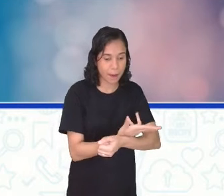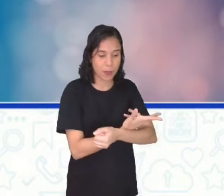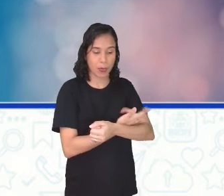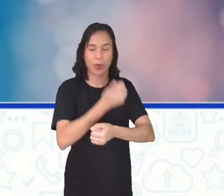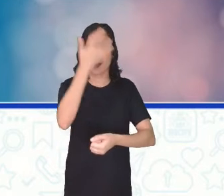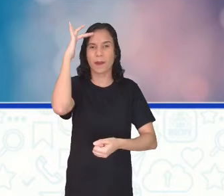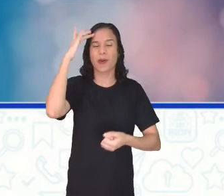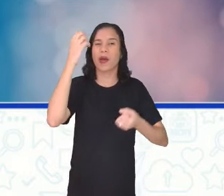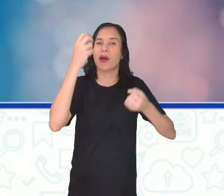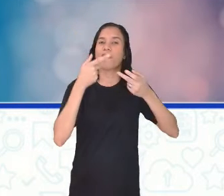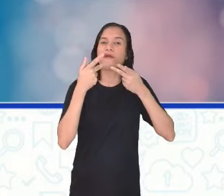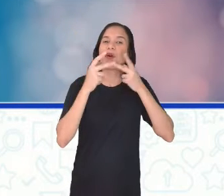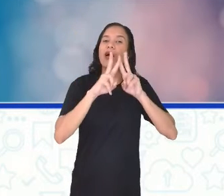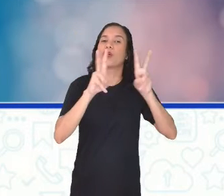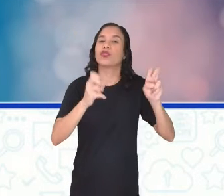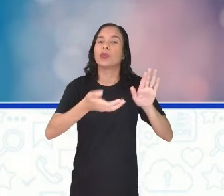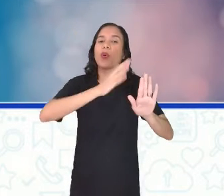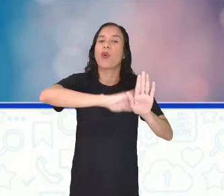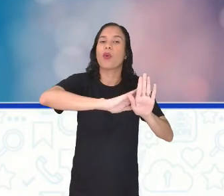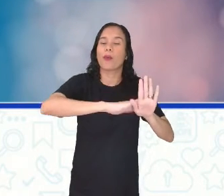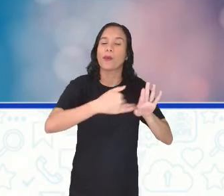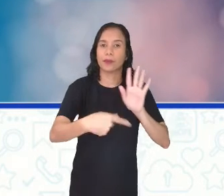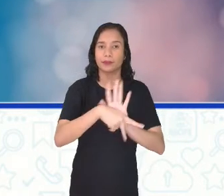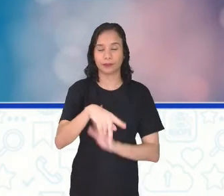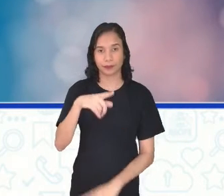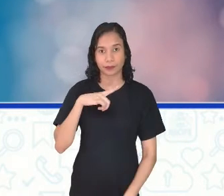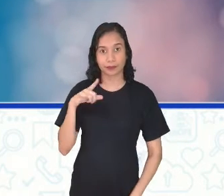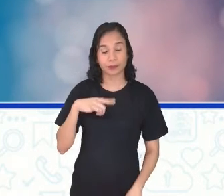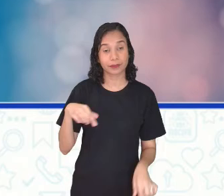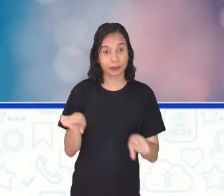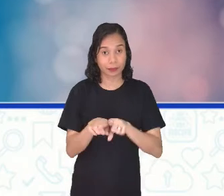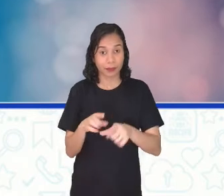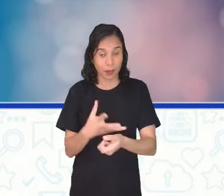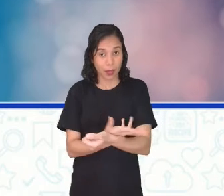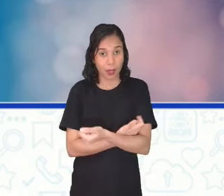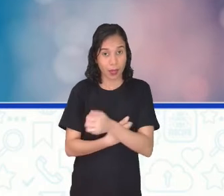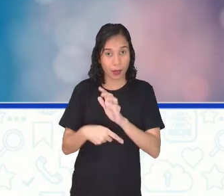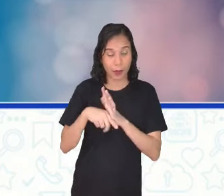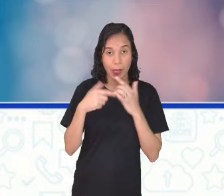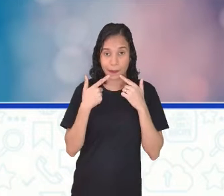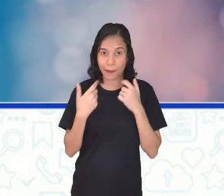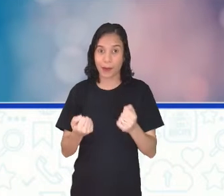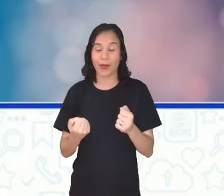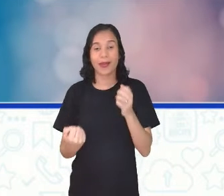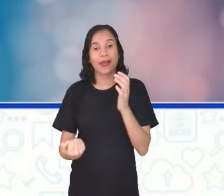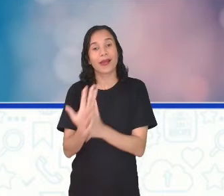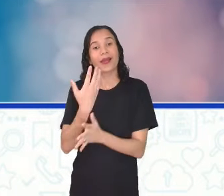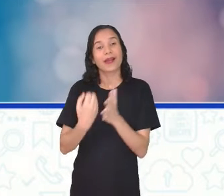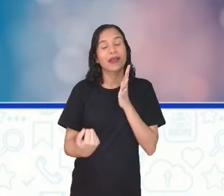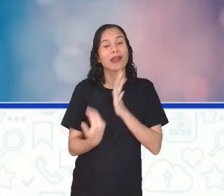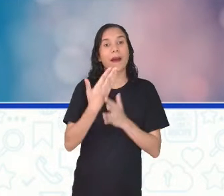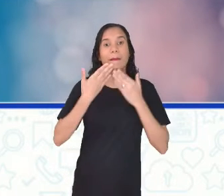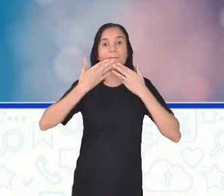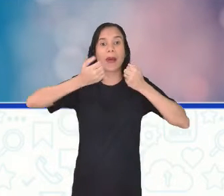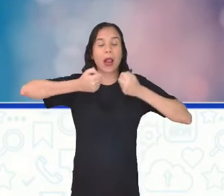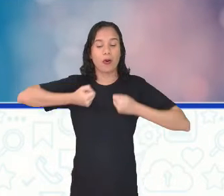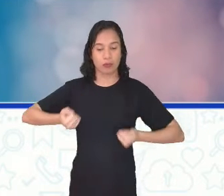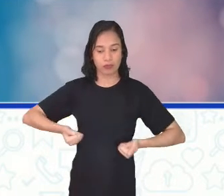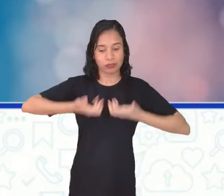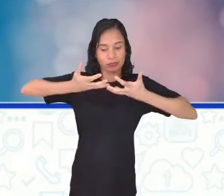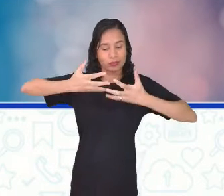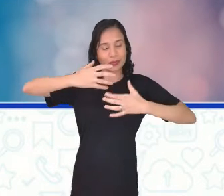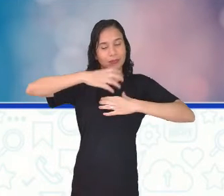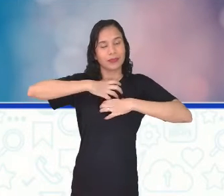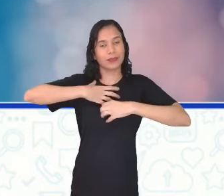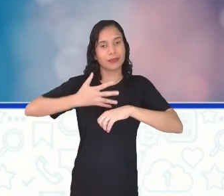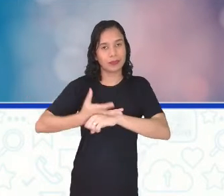falar sobre o subjetivo, né? E emotiva da linguagem, visando criar expressividade e despertar